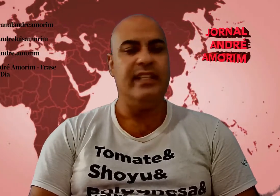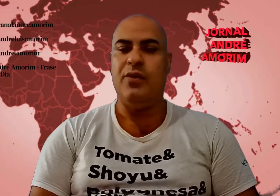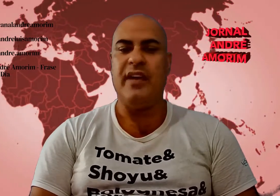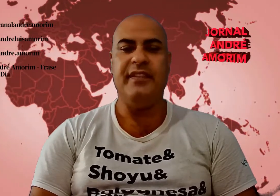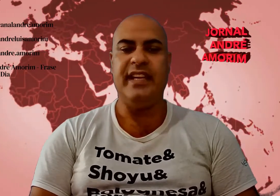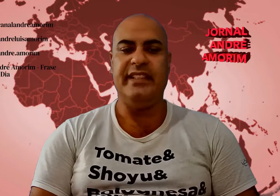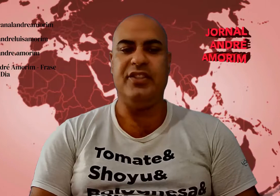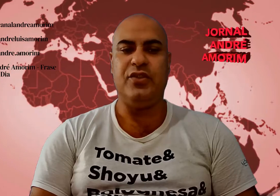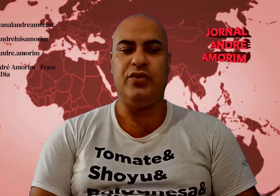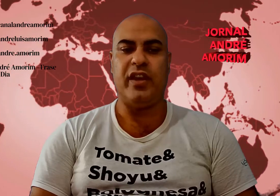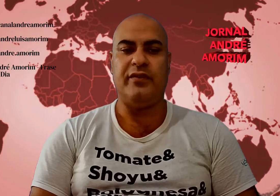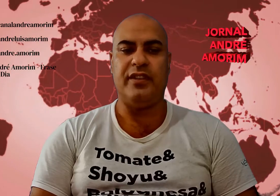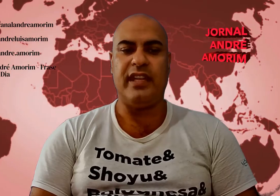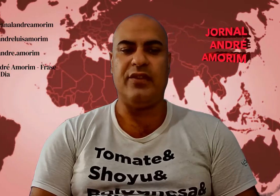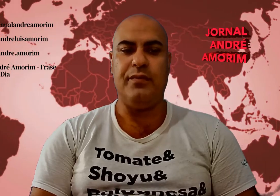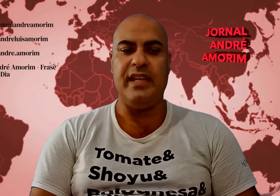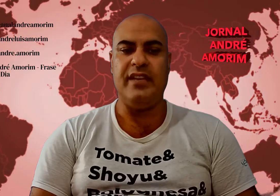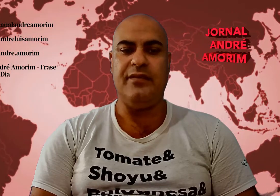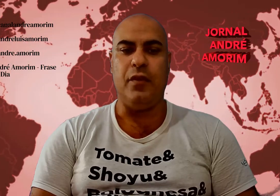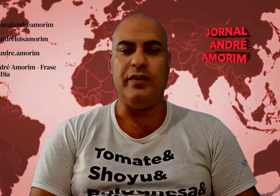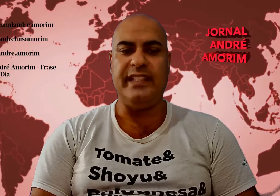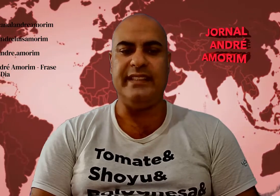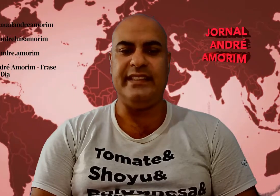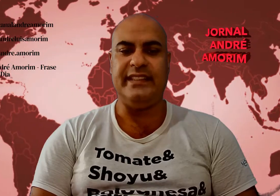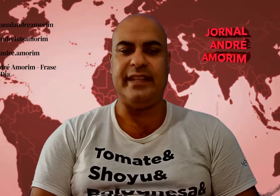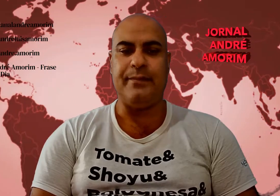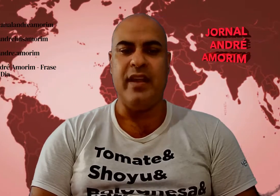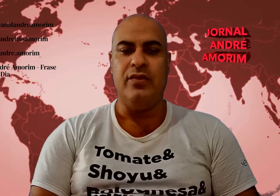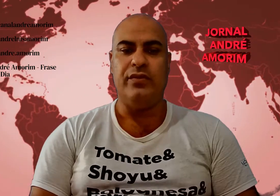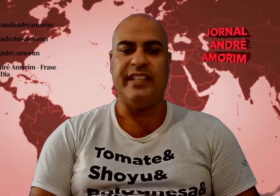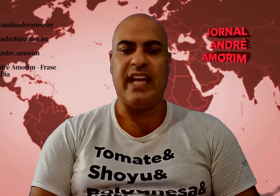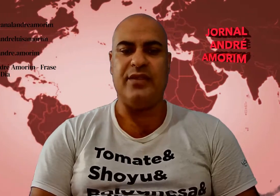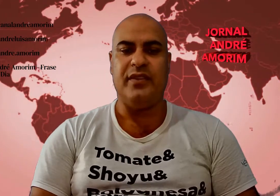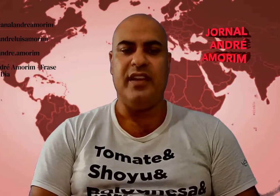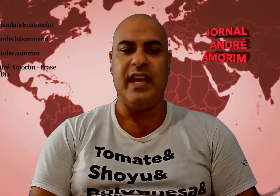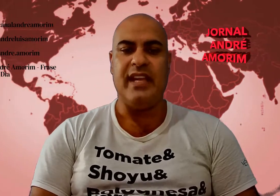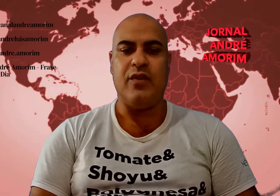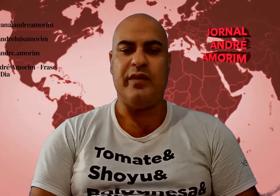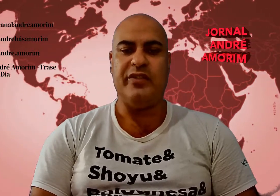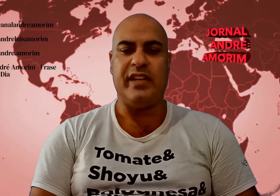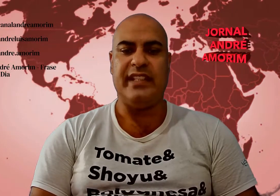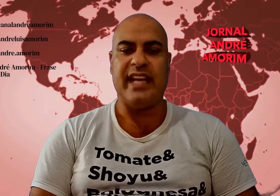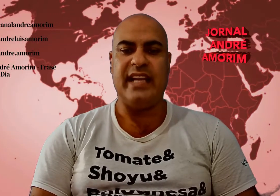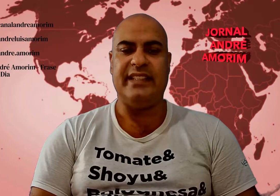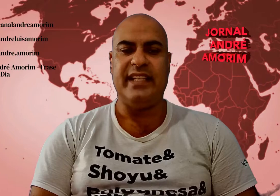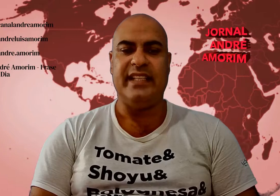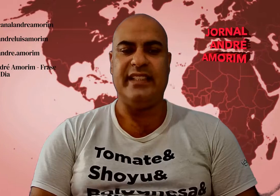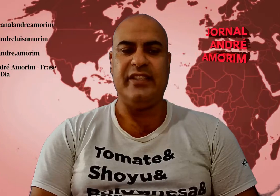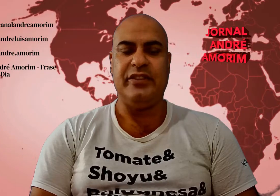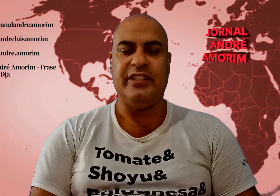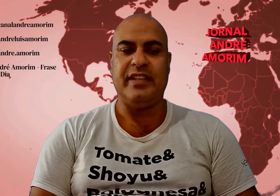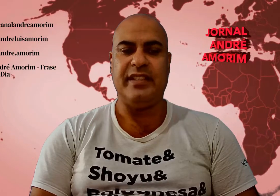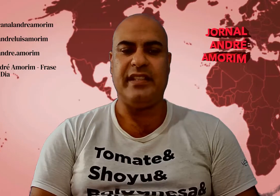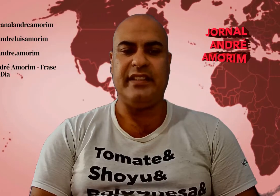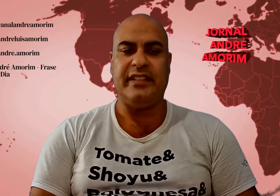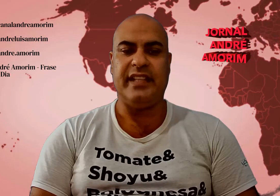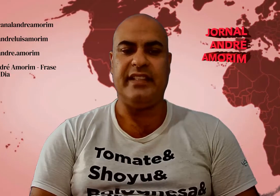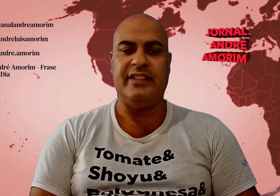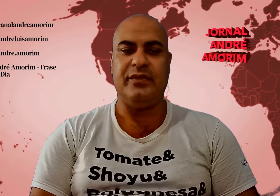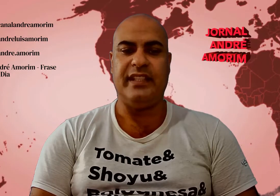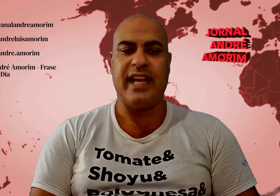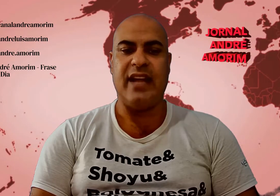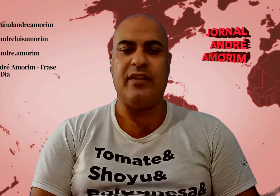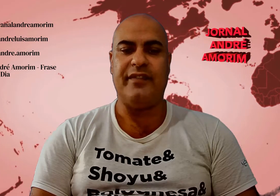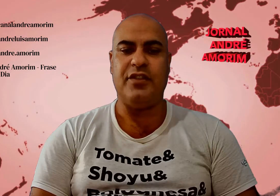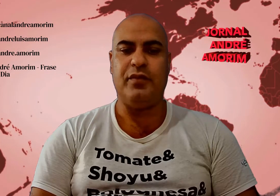falsa. Não há evidência de que o software da Dominion Voting System usado em algumas localidades nas eleições americanas,